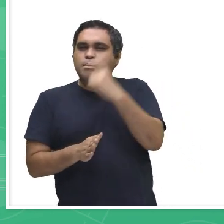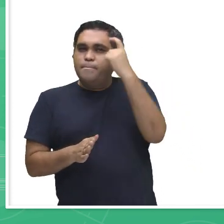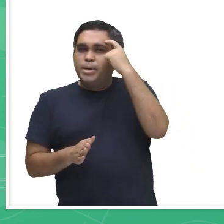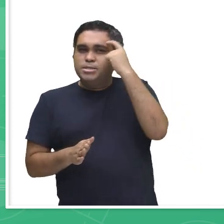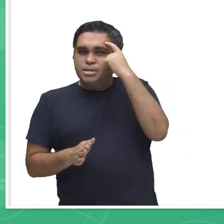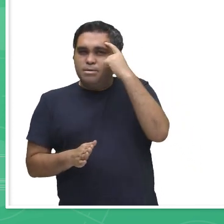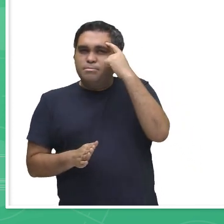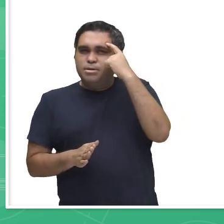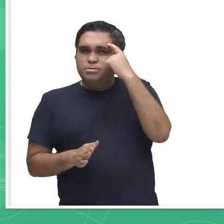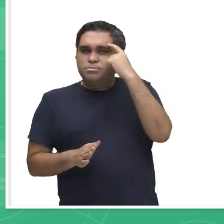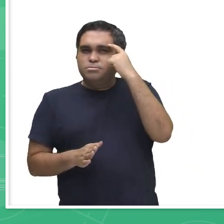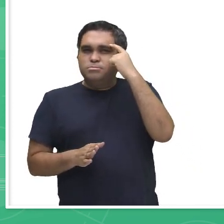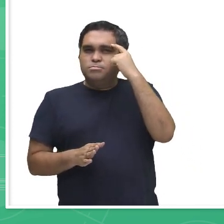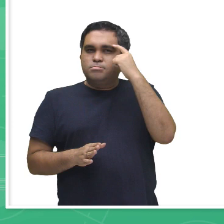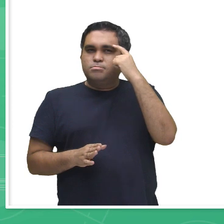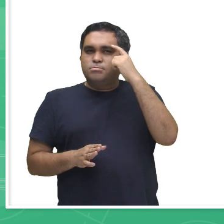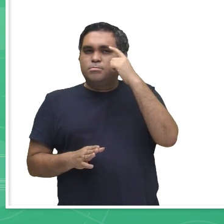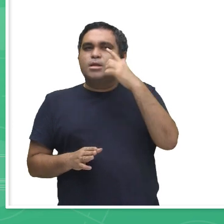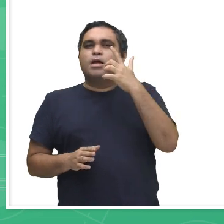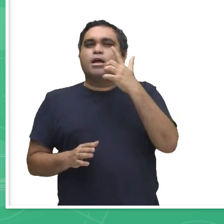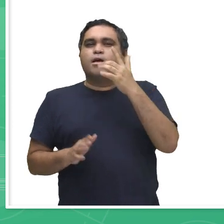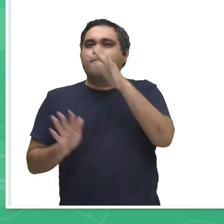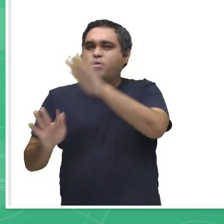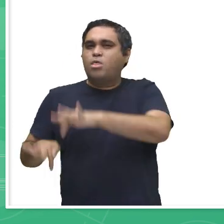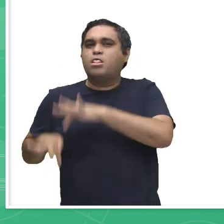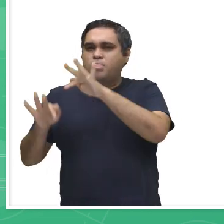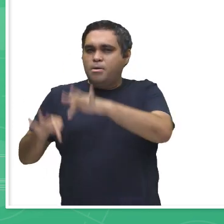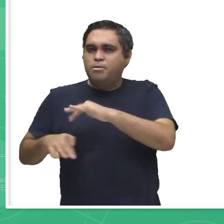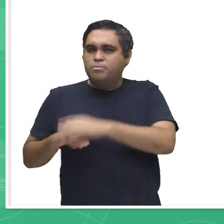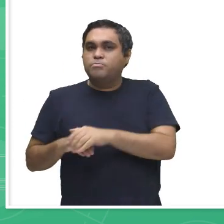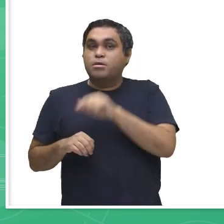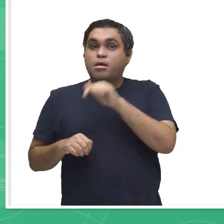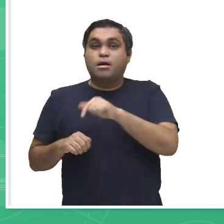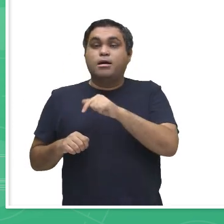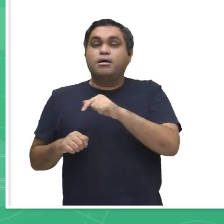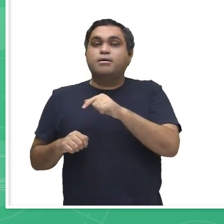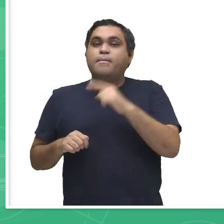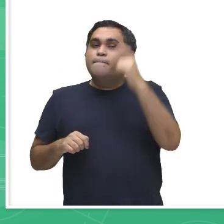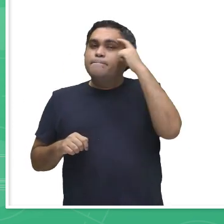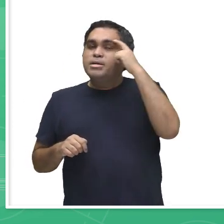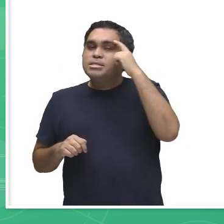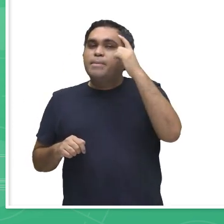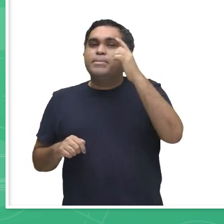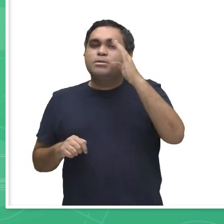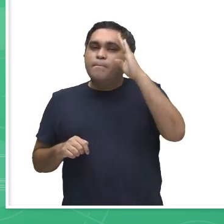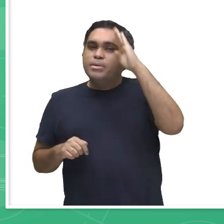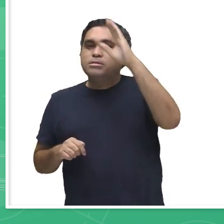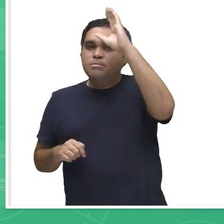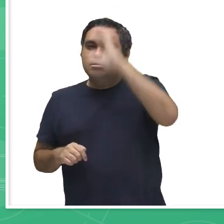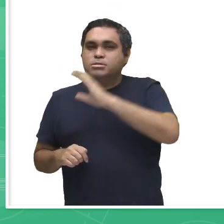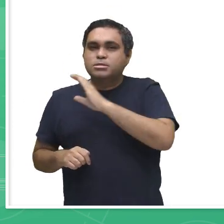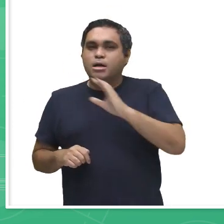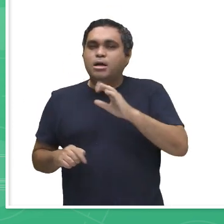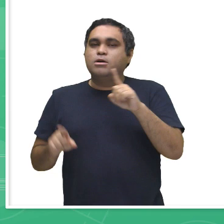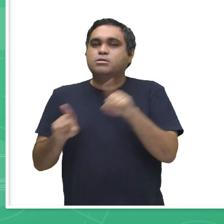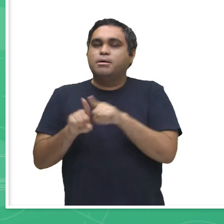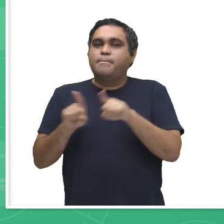medieval, fundamentado em quê? Na fé e nas relações entre homem e Deus. É